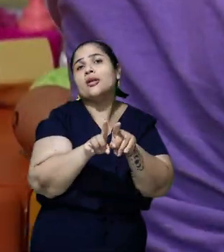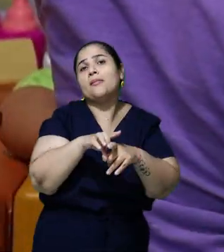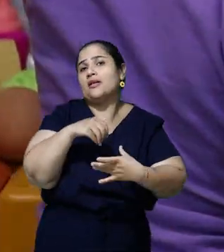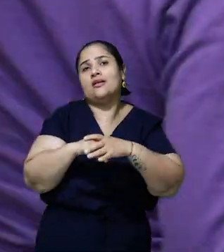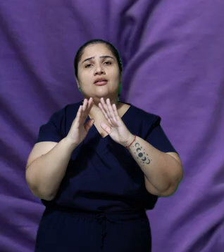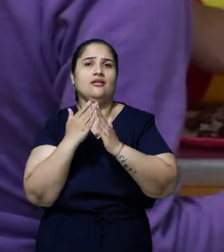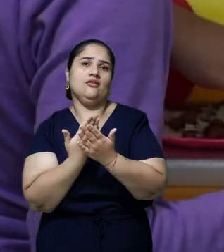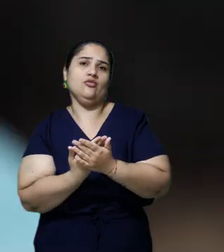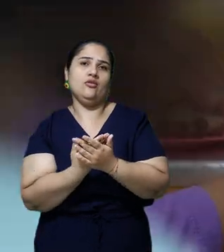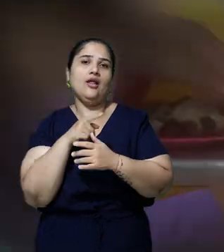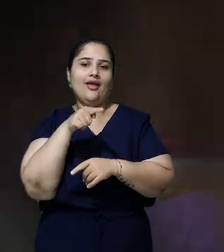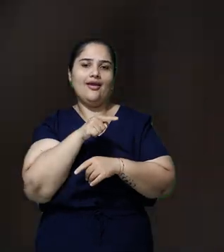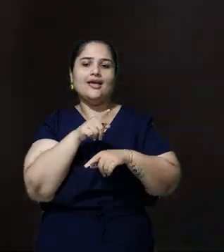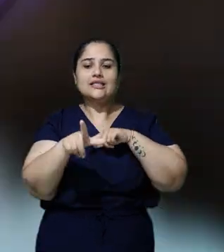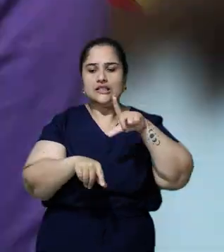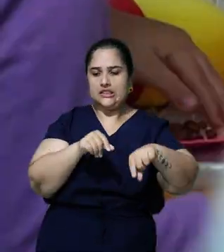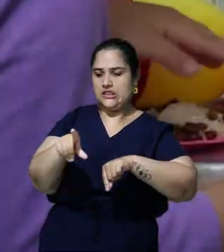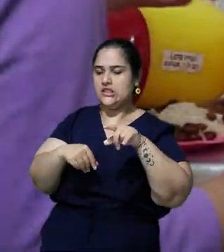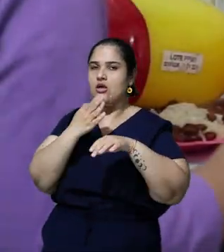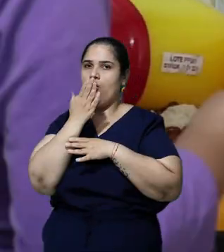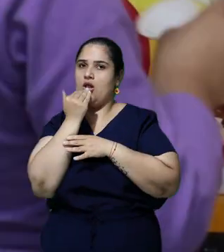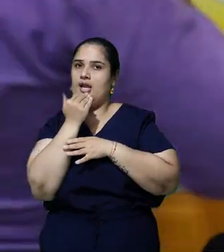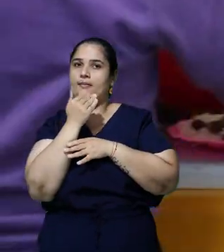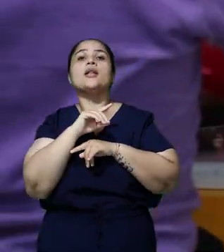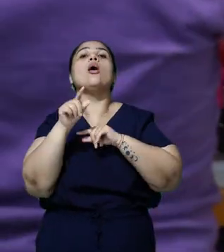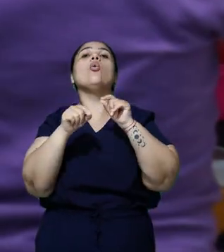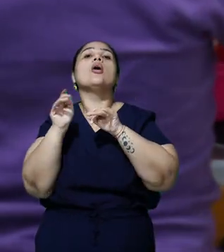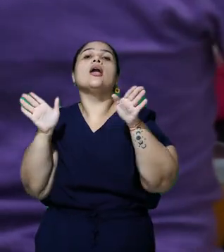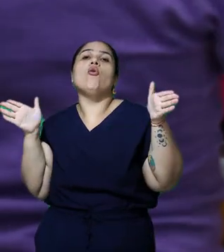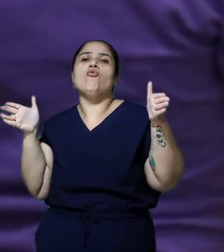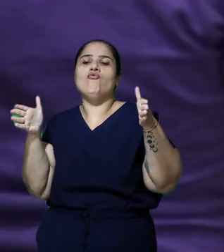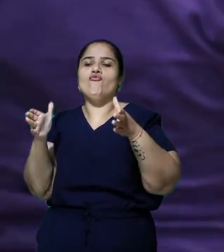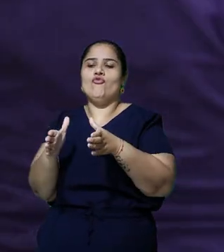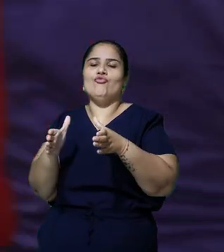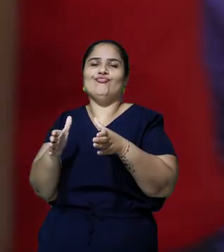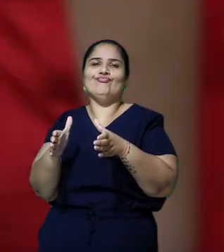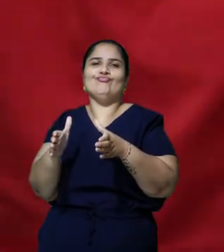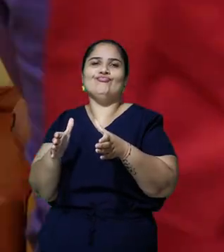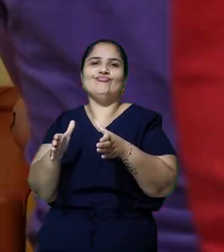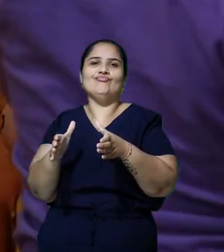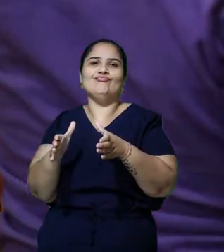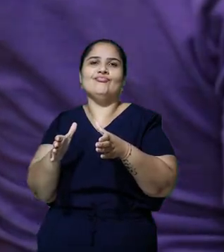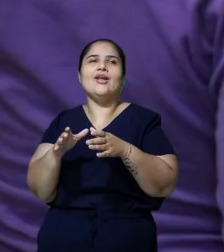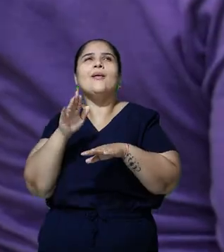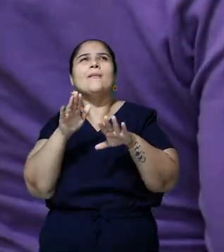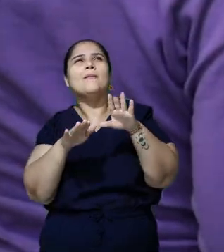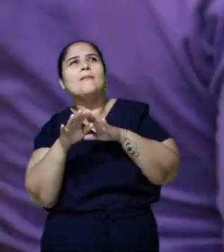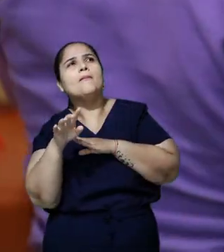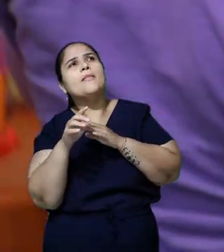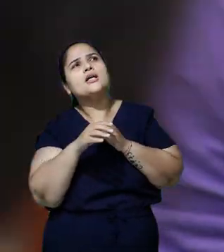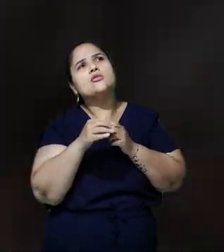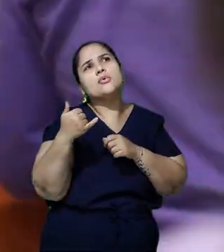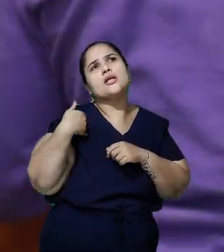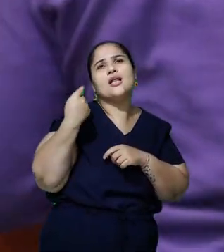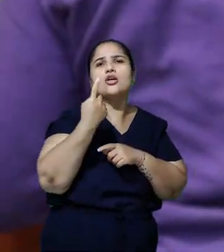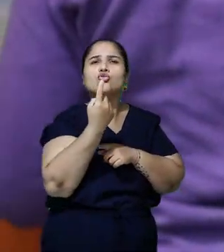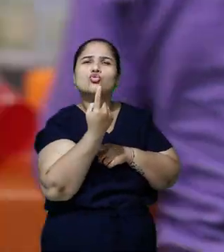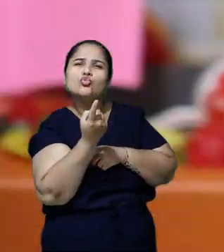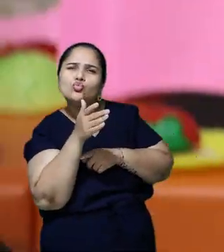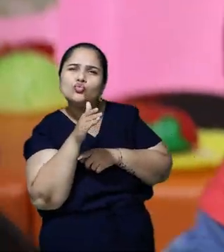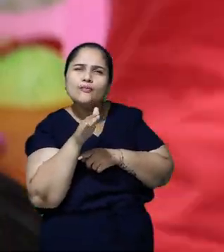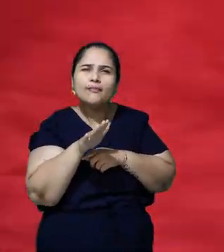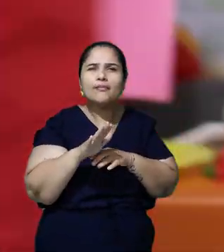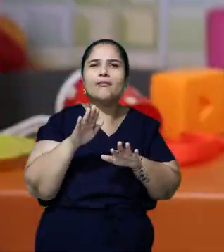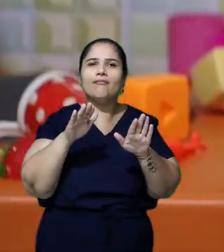seletividade alimentar, ela está mais focada ali entre 1 ano e meio, a partir de 1 ano e meio dessa